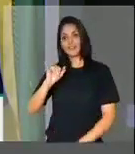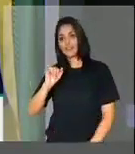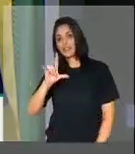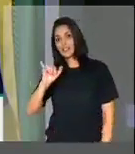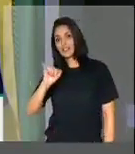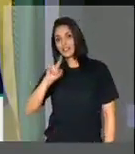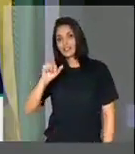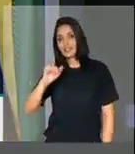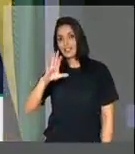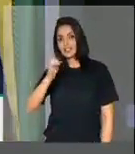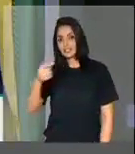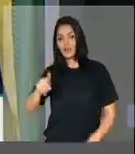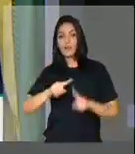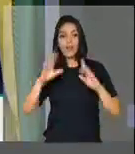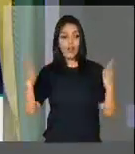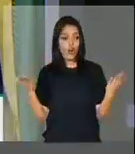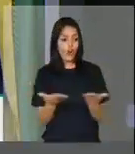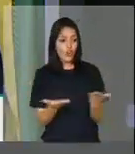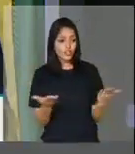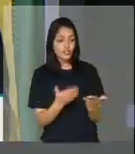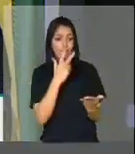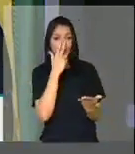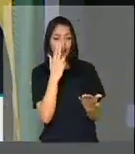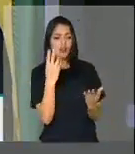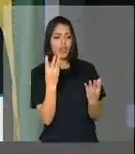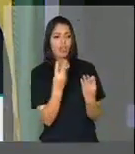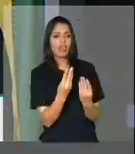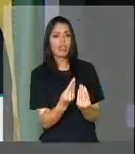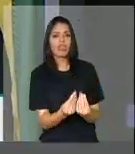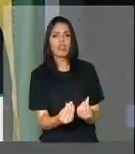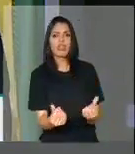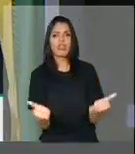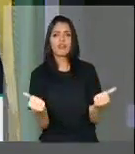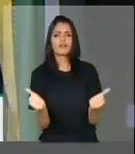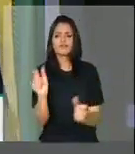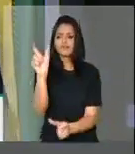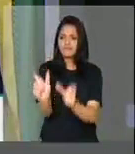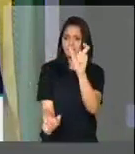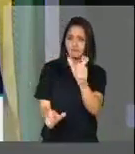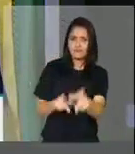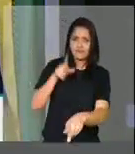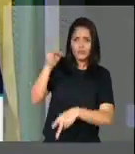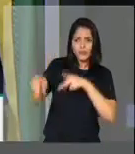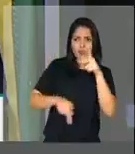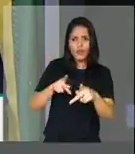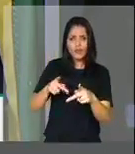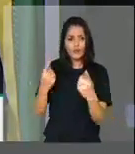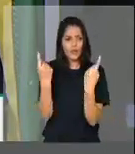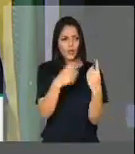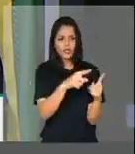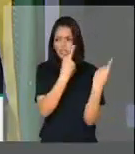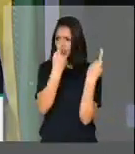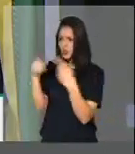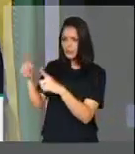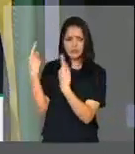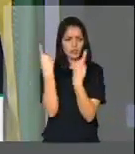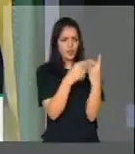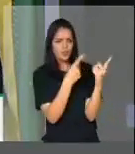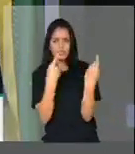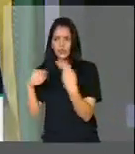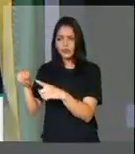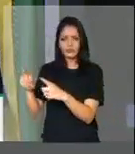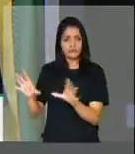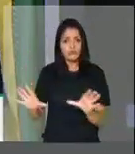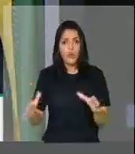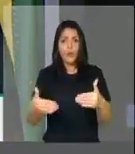vive hoje uma desfiguração em que brasileiros cada vez mais se colocam contra brasileiros. E por